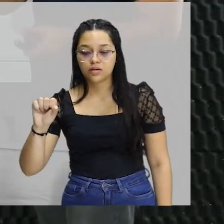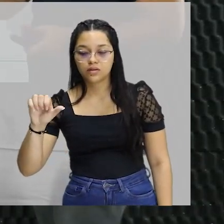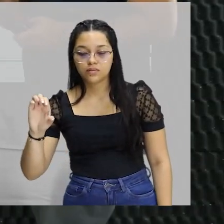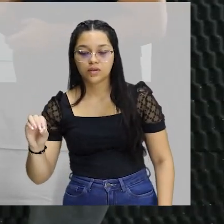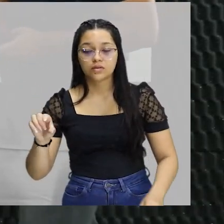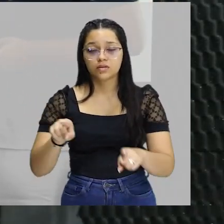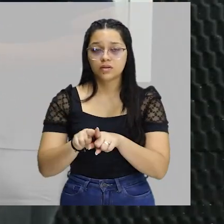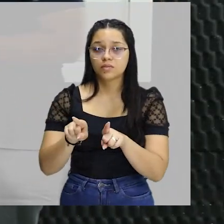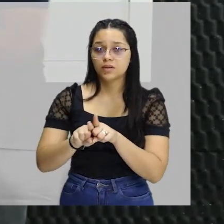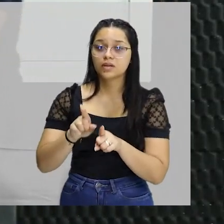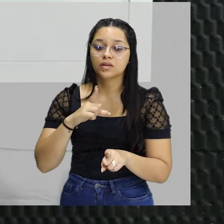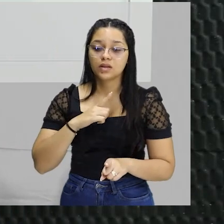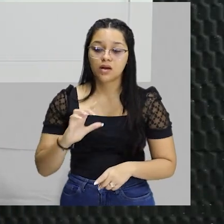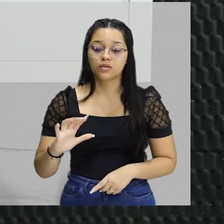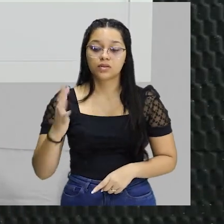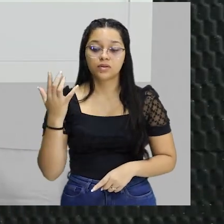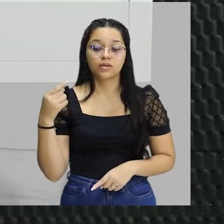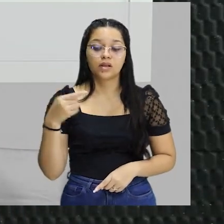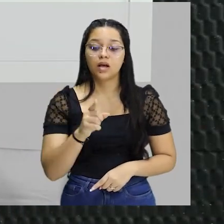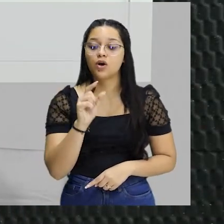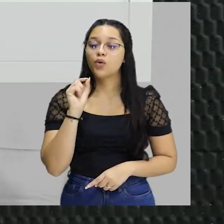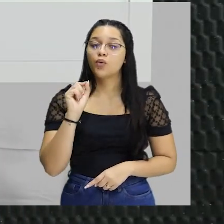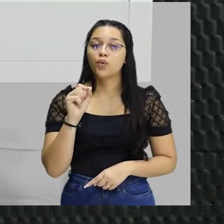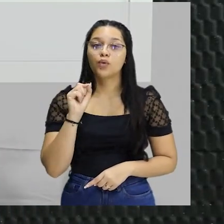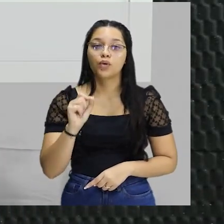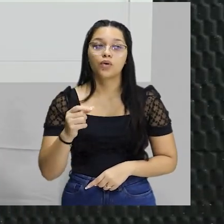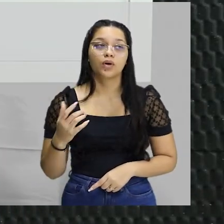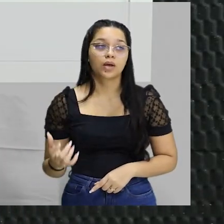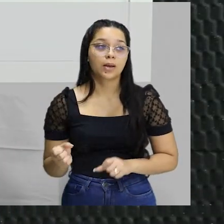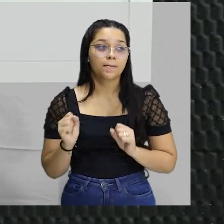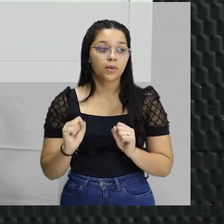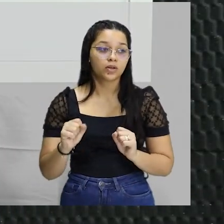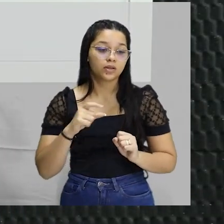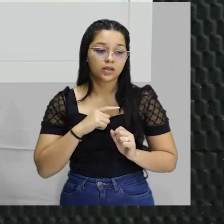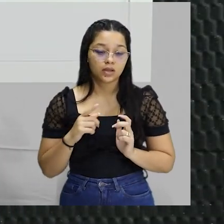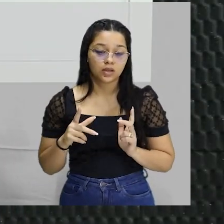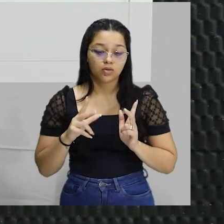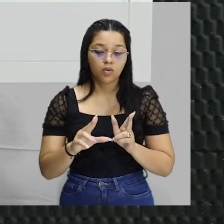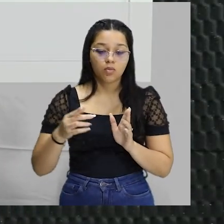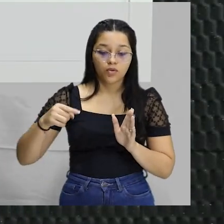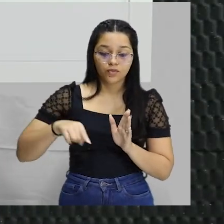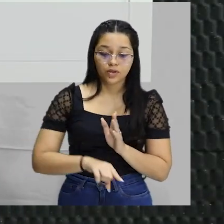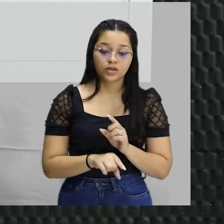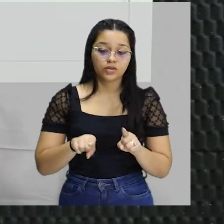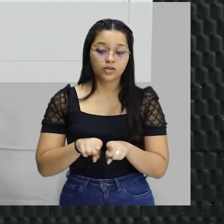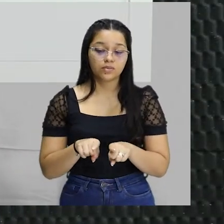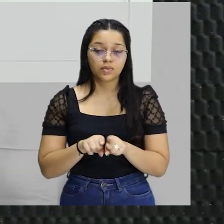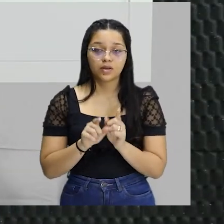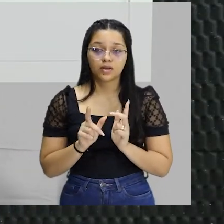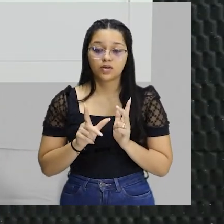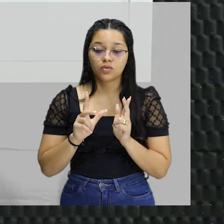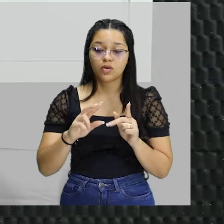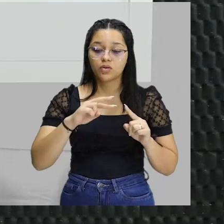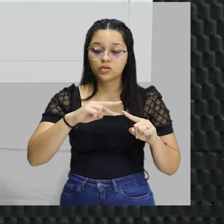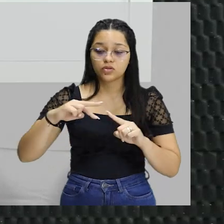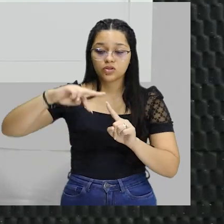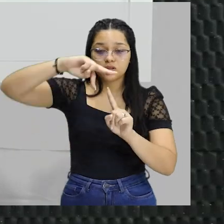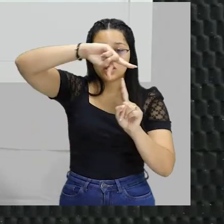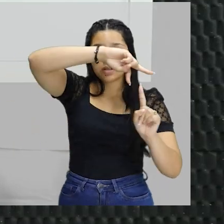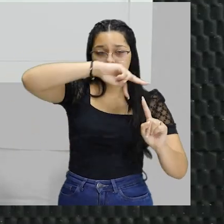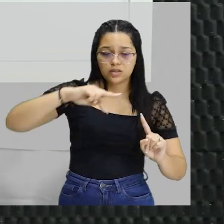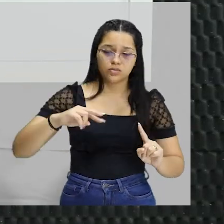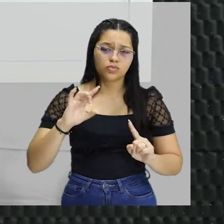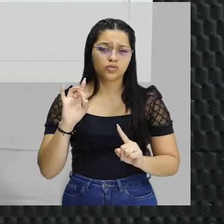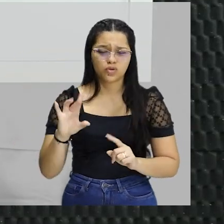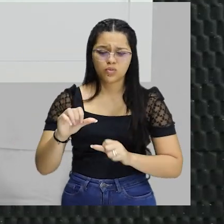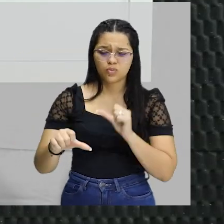mantendo ali a situação de que os vetores eles vão ter que ter a mesma intensidade, a mesma direção. O que vai mudar é o